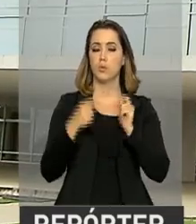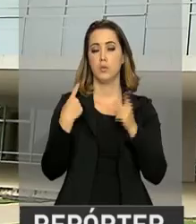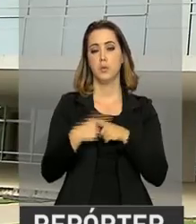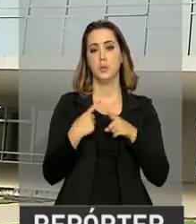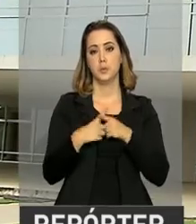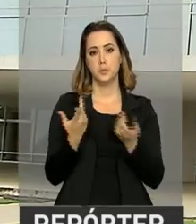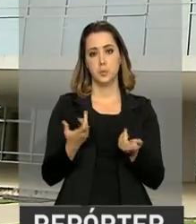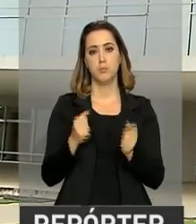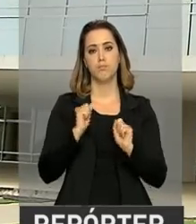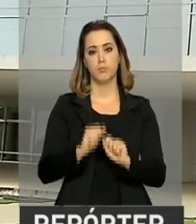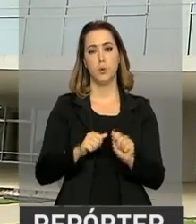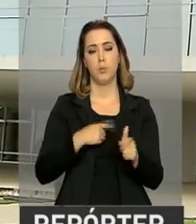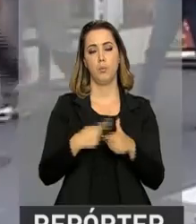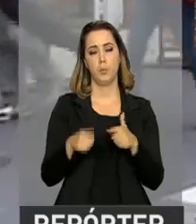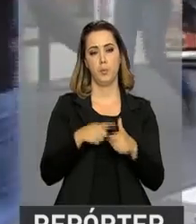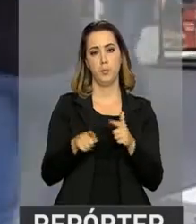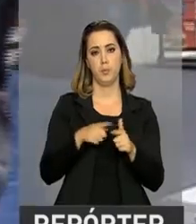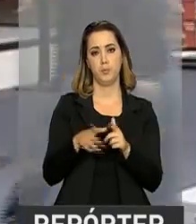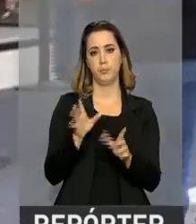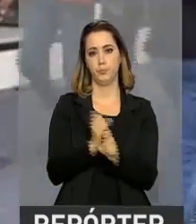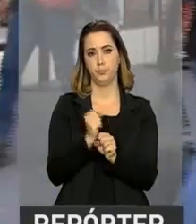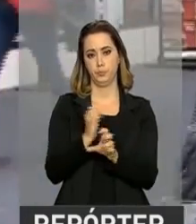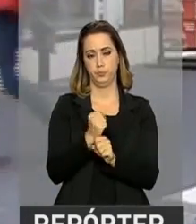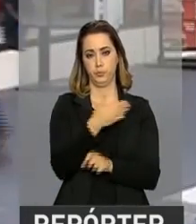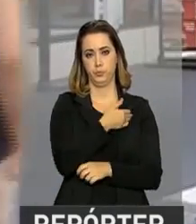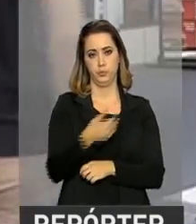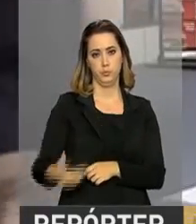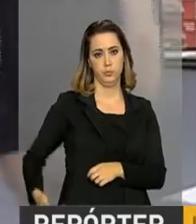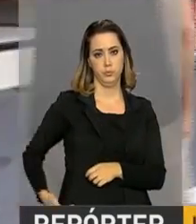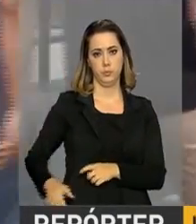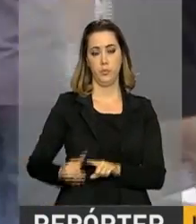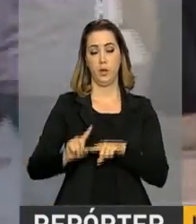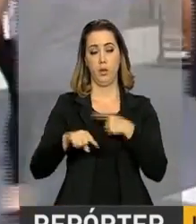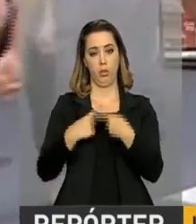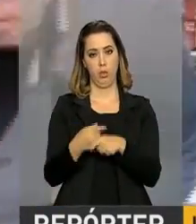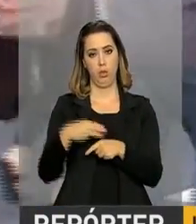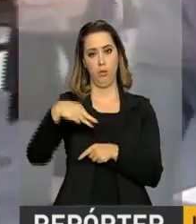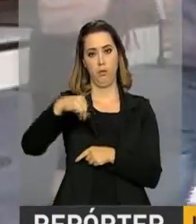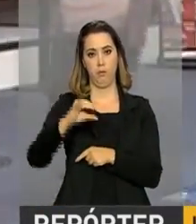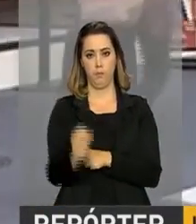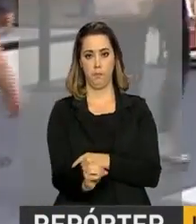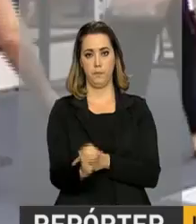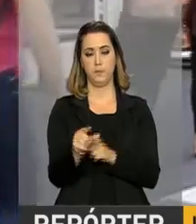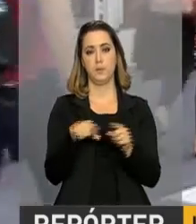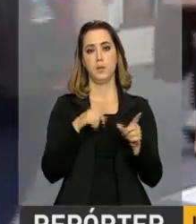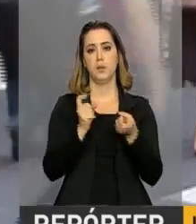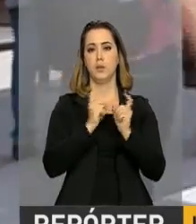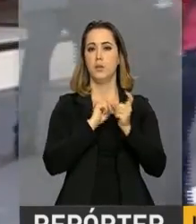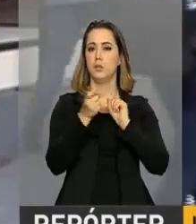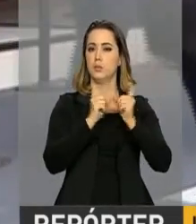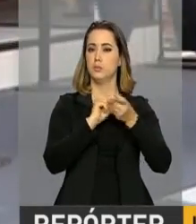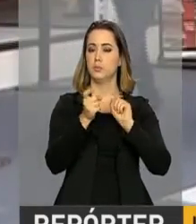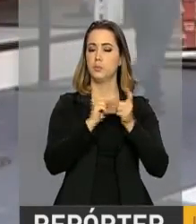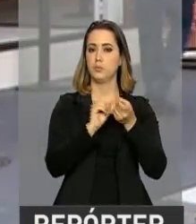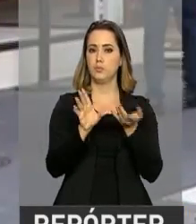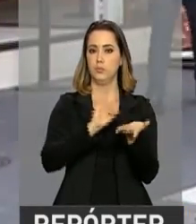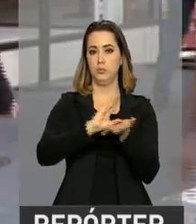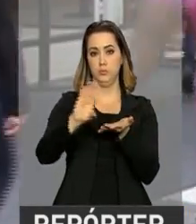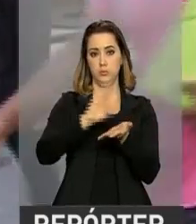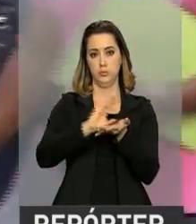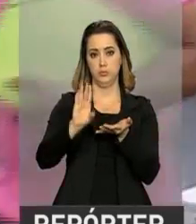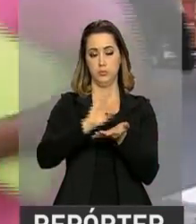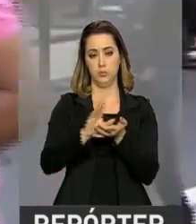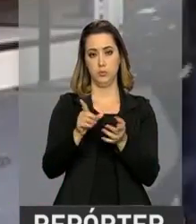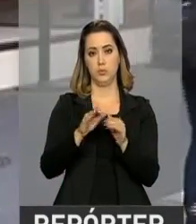poderia trazer para as contas públicas. Outra mudança é que a partir de maio do ano que vem, a administração dos recursos da Conta